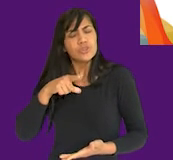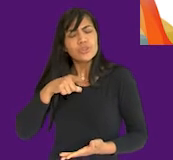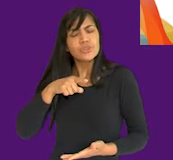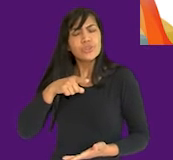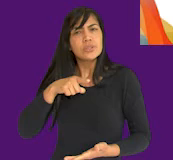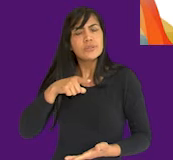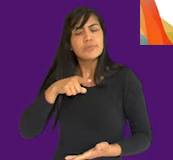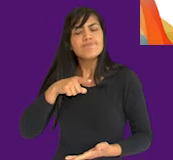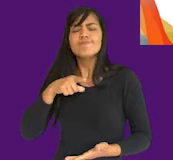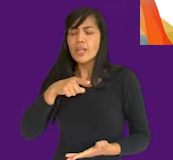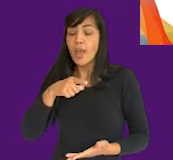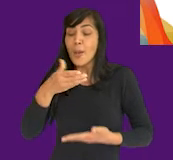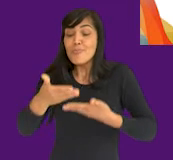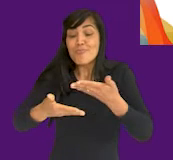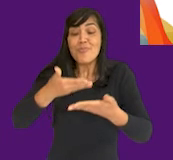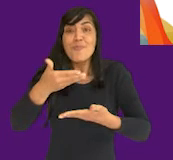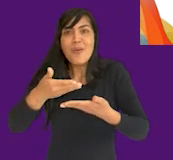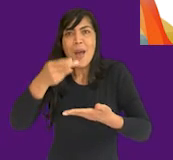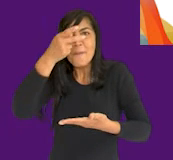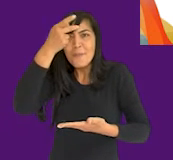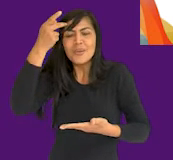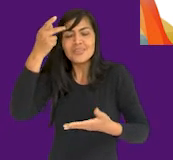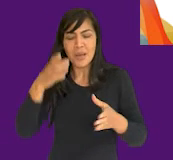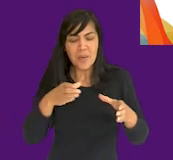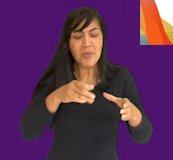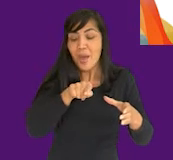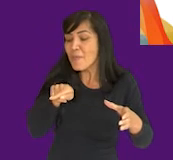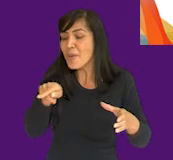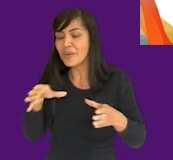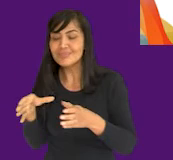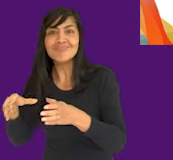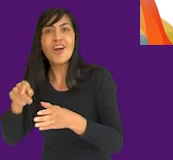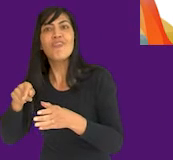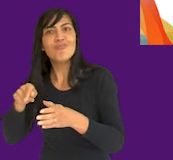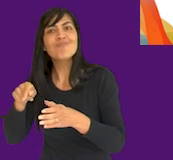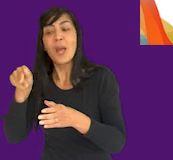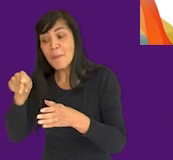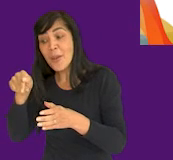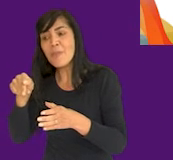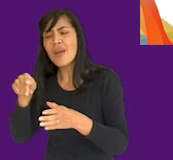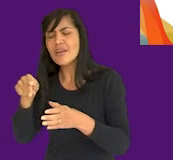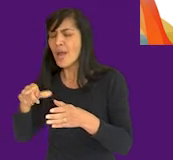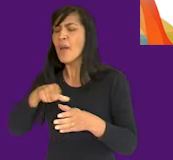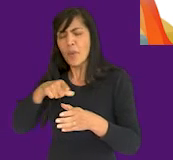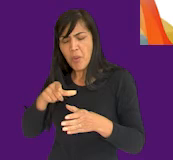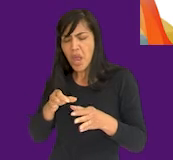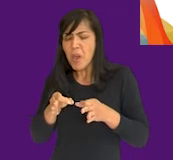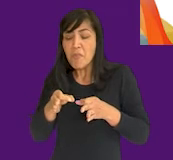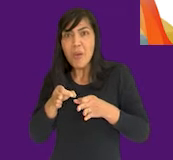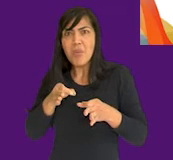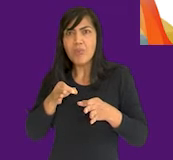deve ter essa colaboração com pessoas fora da nossa organização muitas organizações